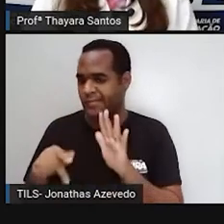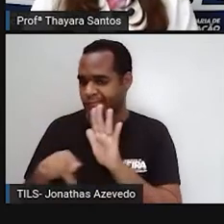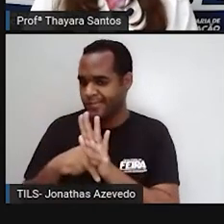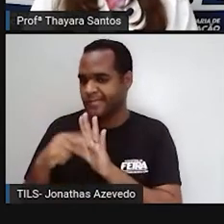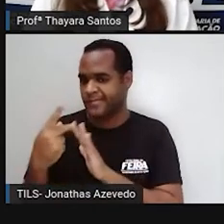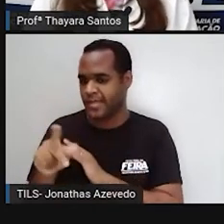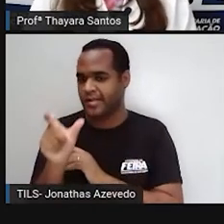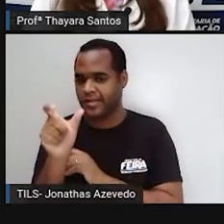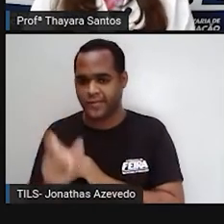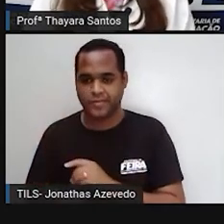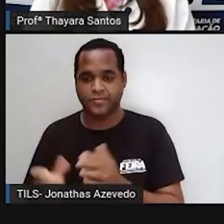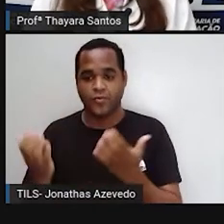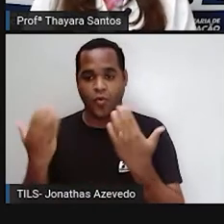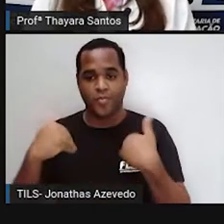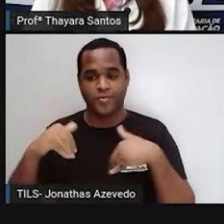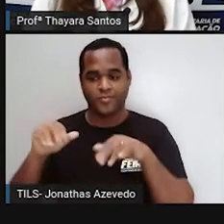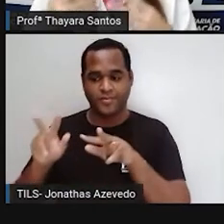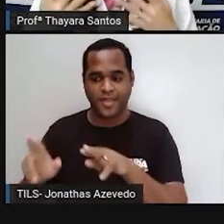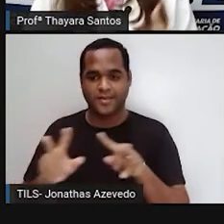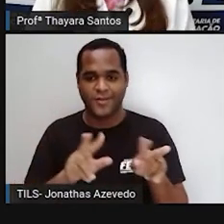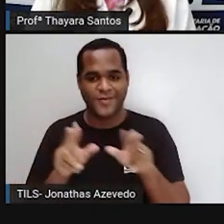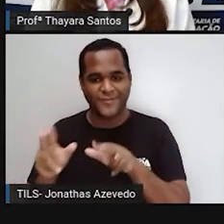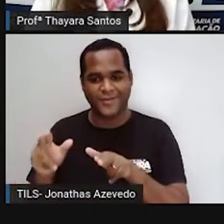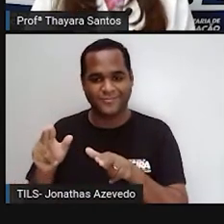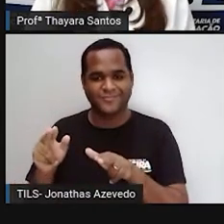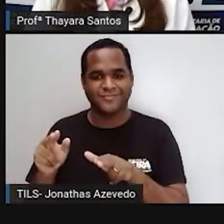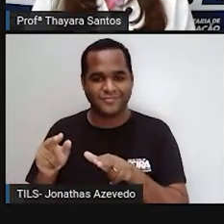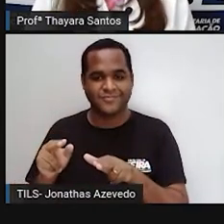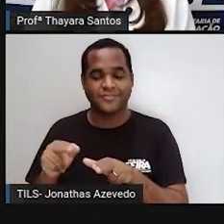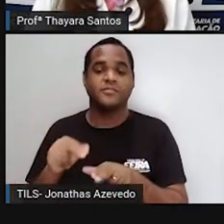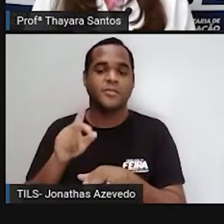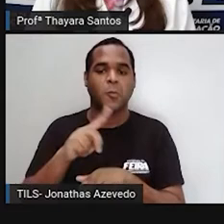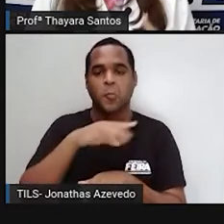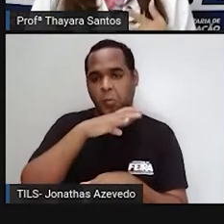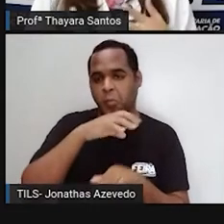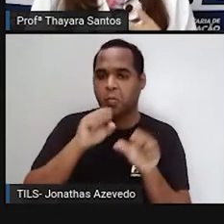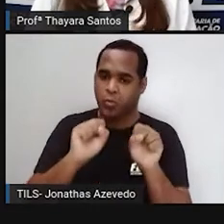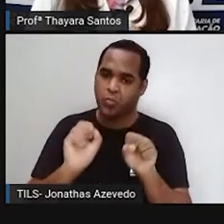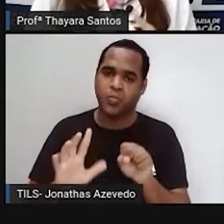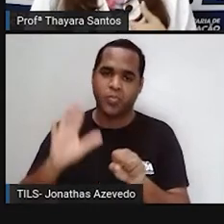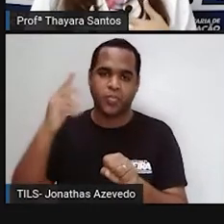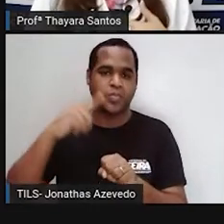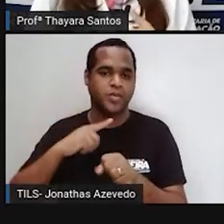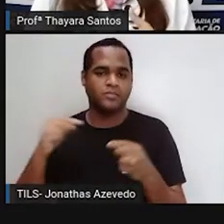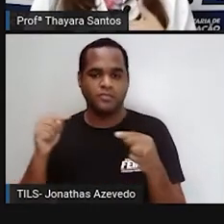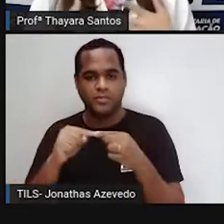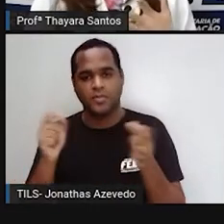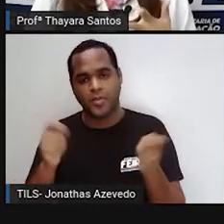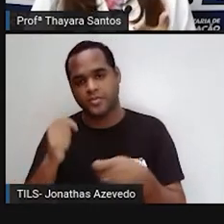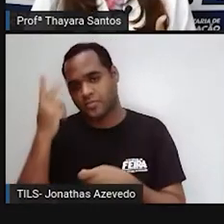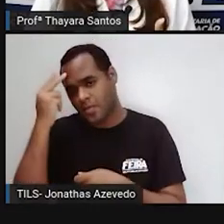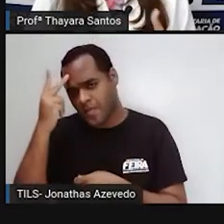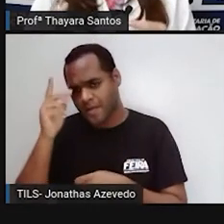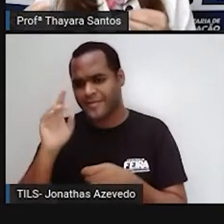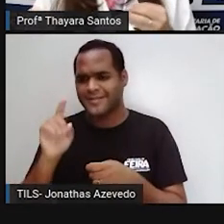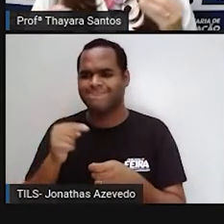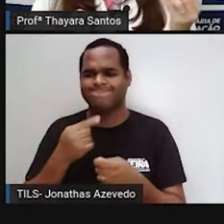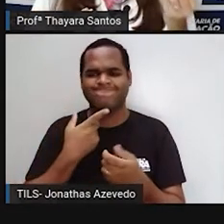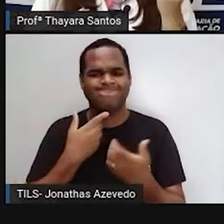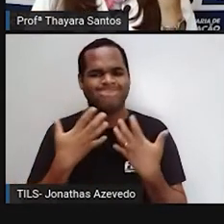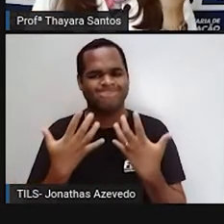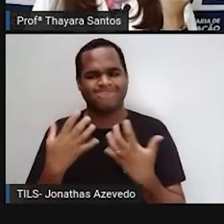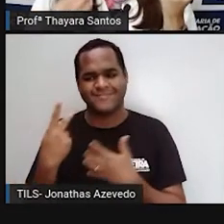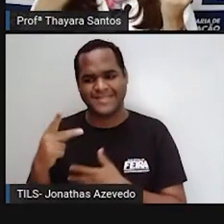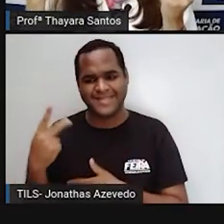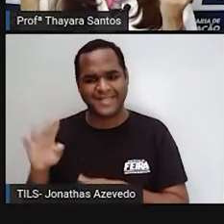mesmo organismo. Então, a autofecundação é um tipo especial de reprodução e ele não tem aquela vantagem, embora a gente